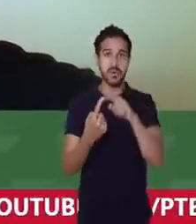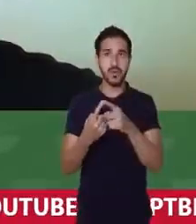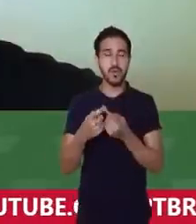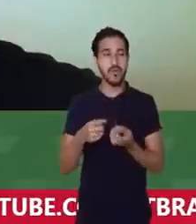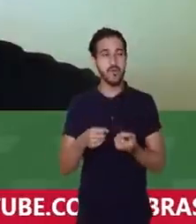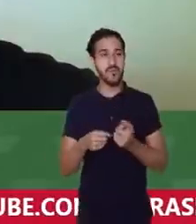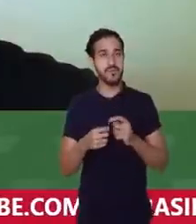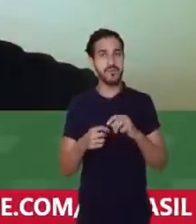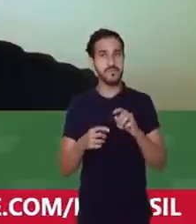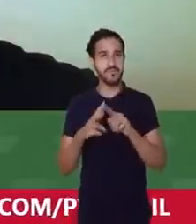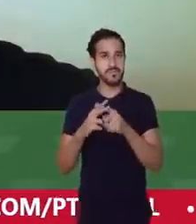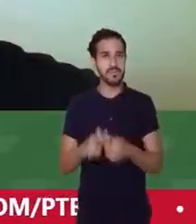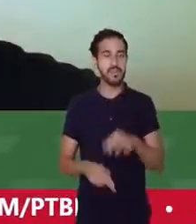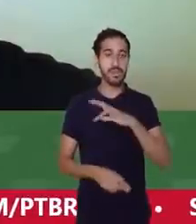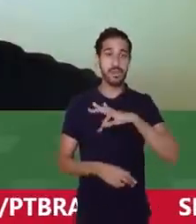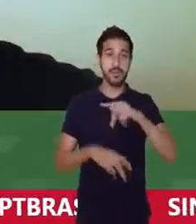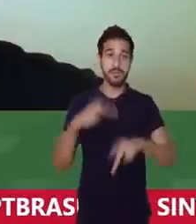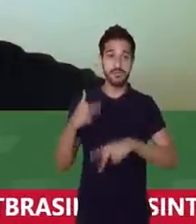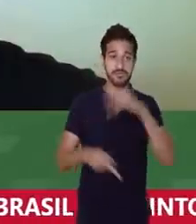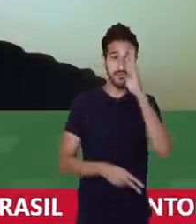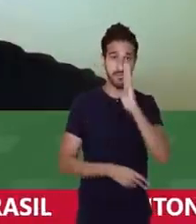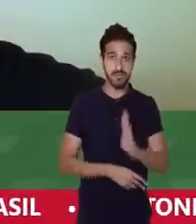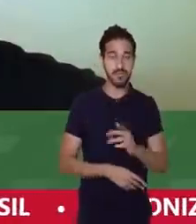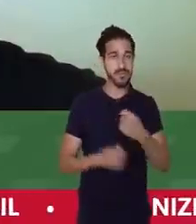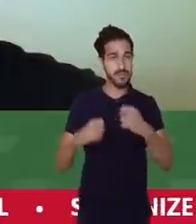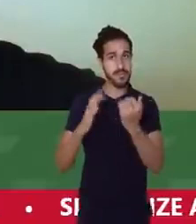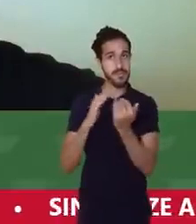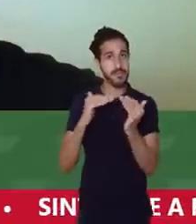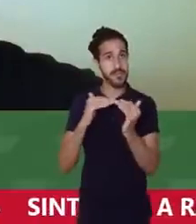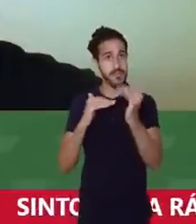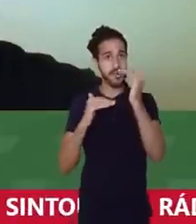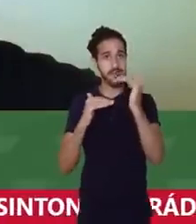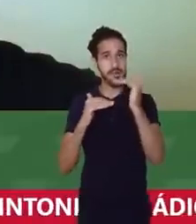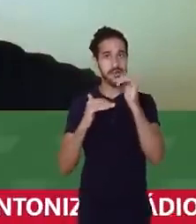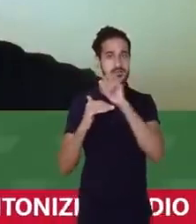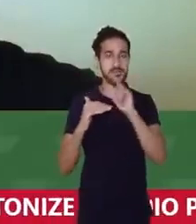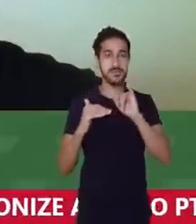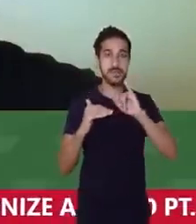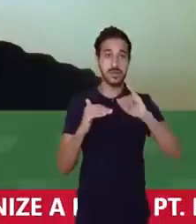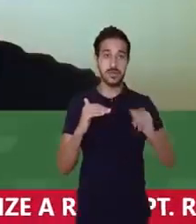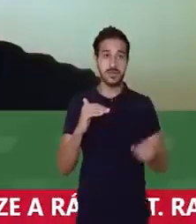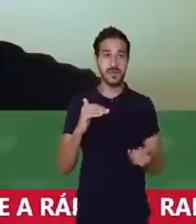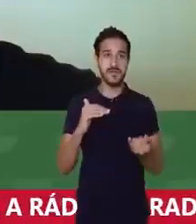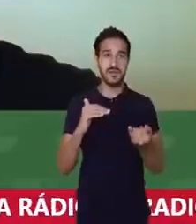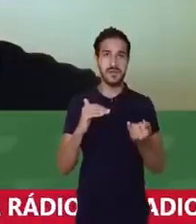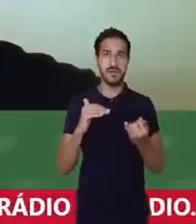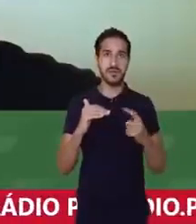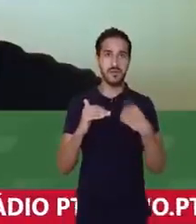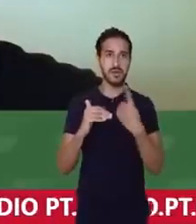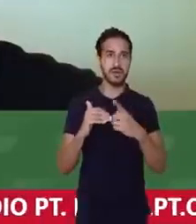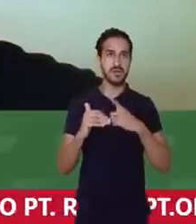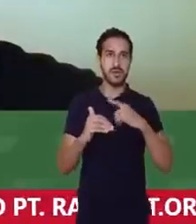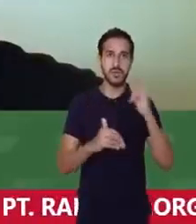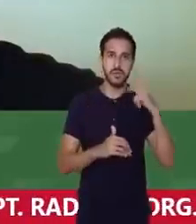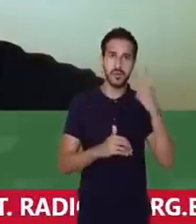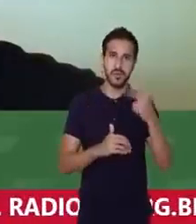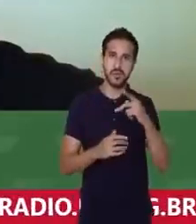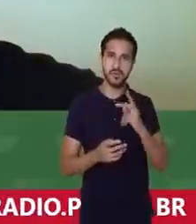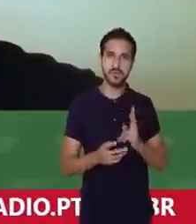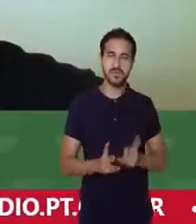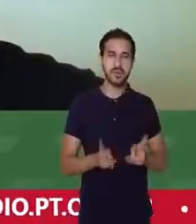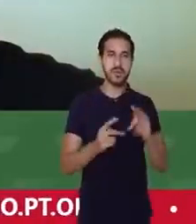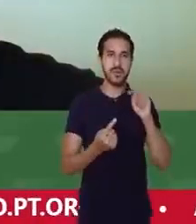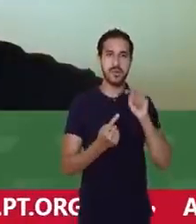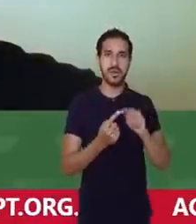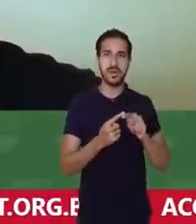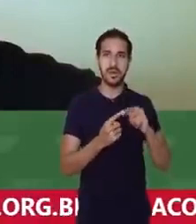do salário do povo trabalhador deveria ser acima da inflação. Que nós tivéssemos uma política de busca ativa